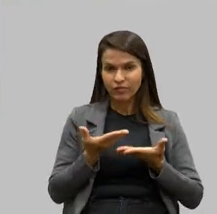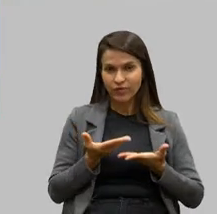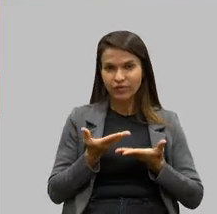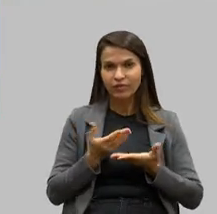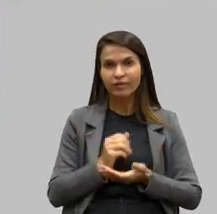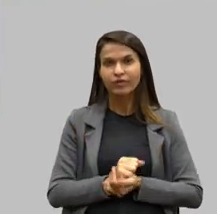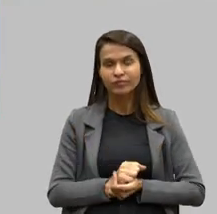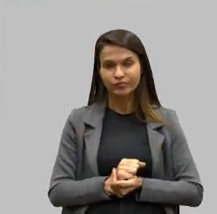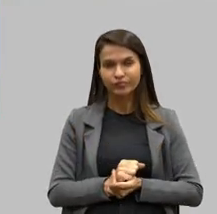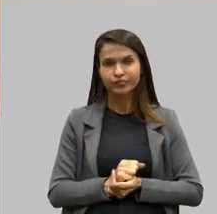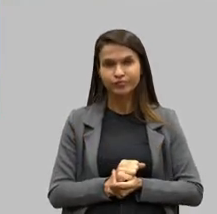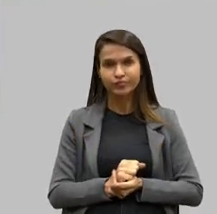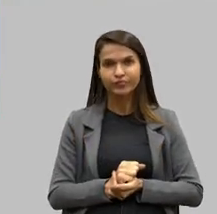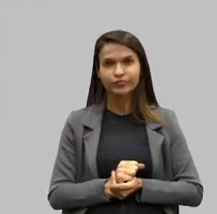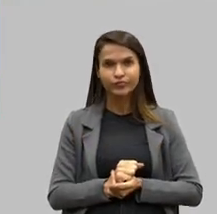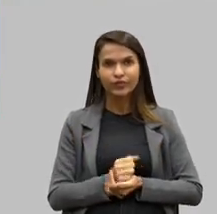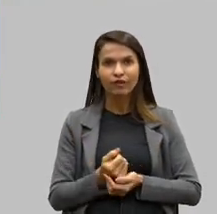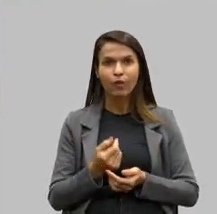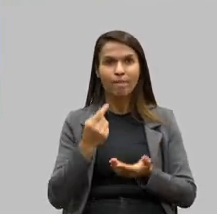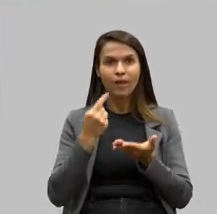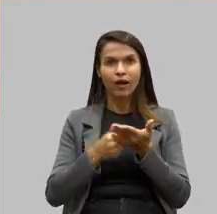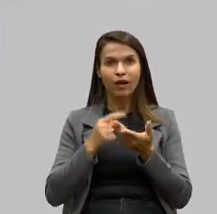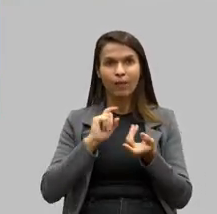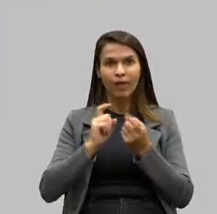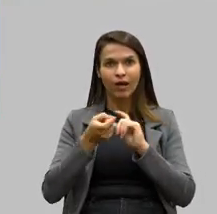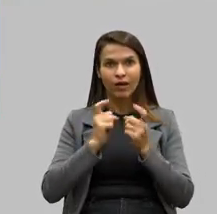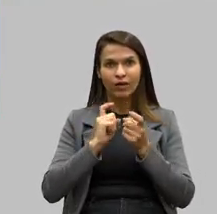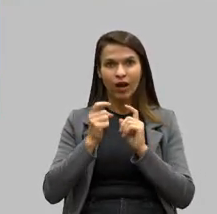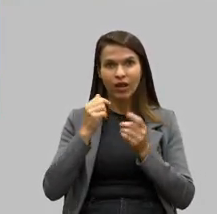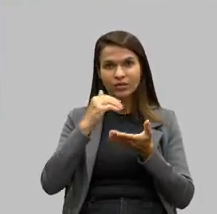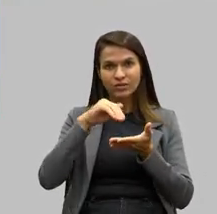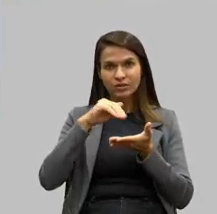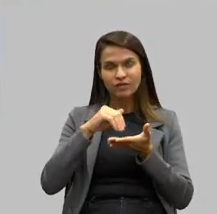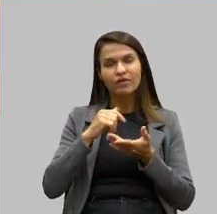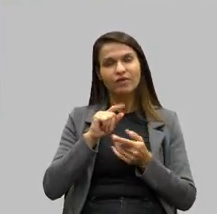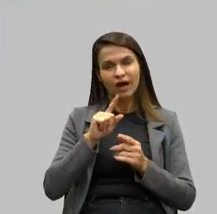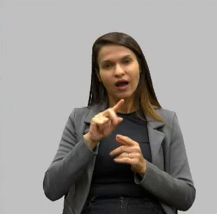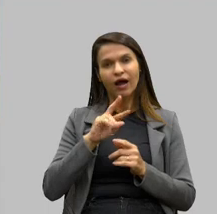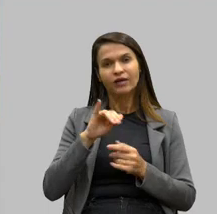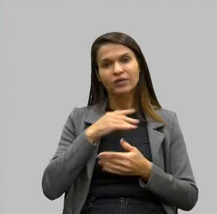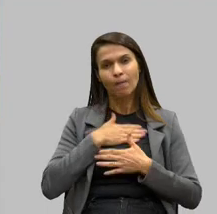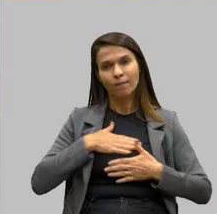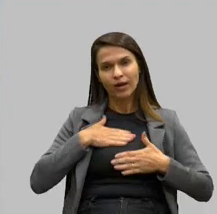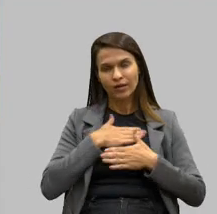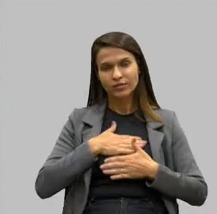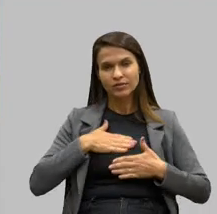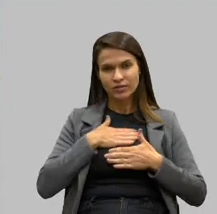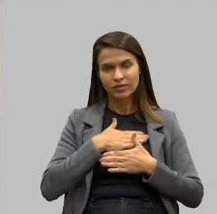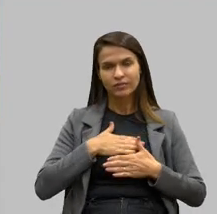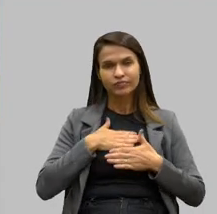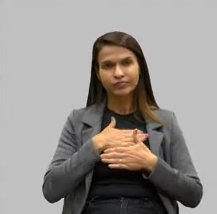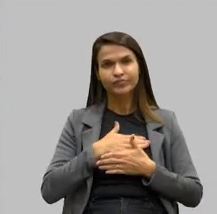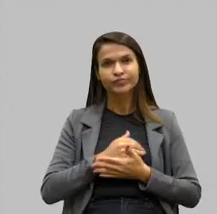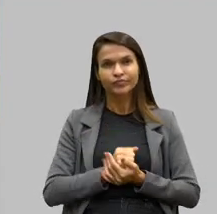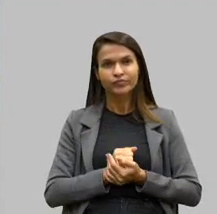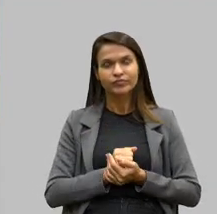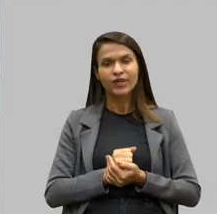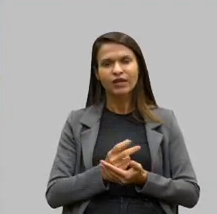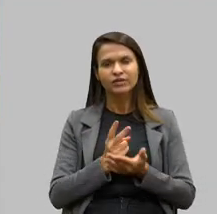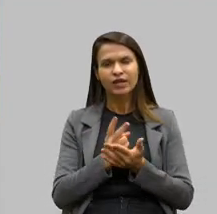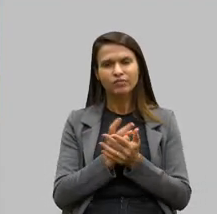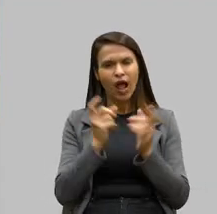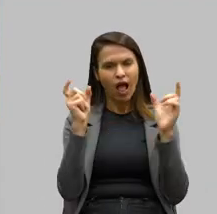falar com o Lucas para marcar uma reunião nossa lá no gabinete da secretaria. Vai ser um prazer. A senhora sempre atenta às pautas